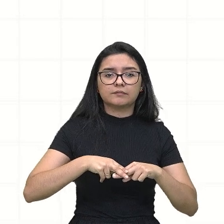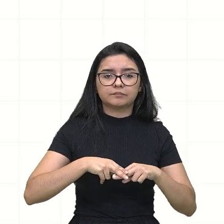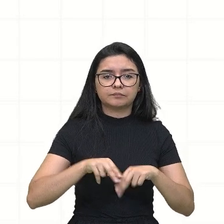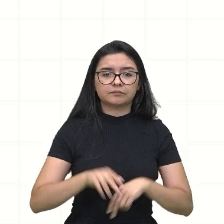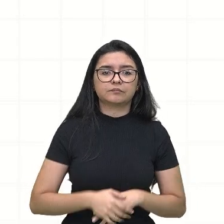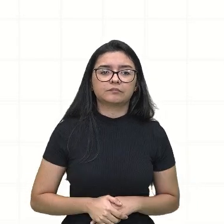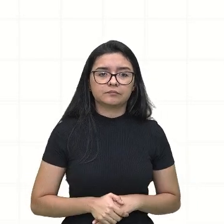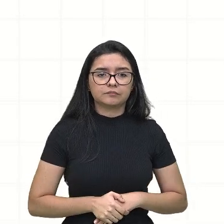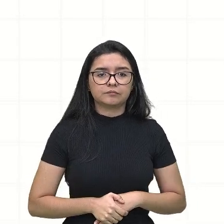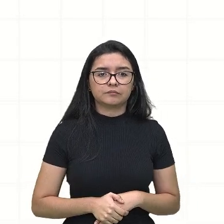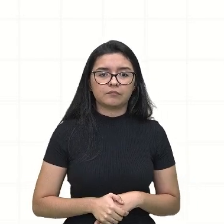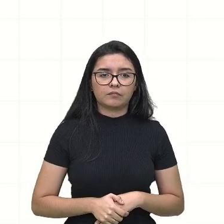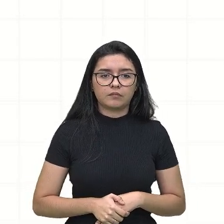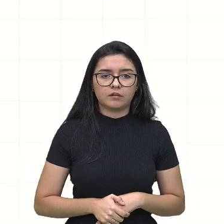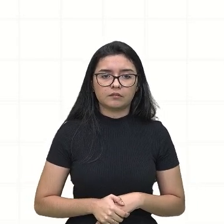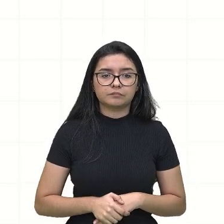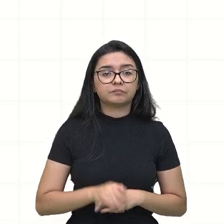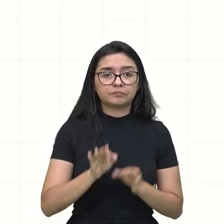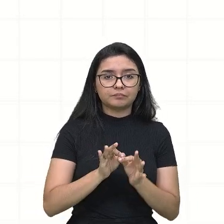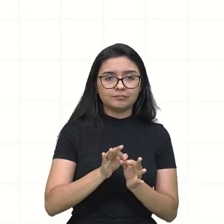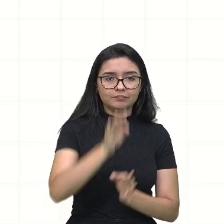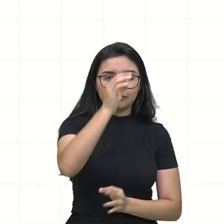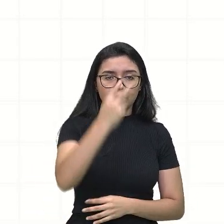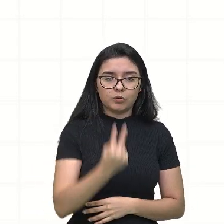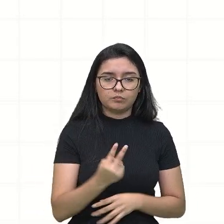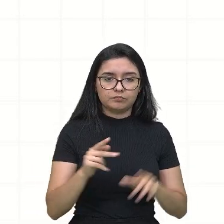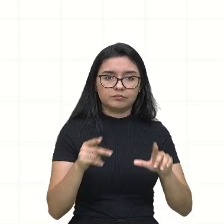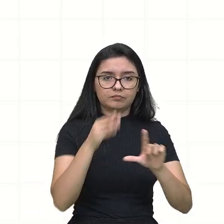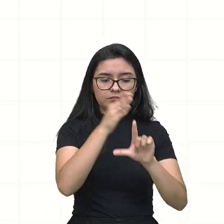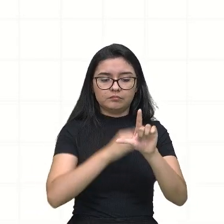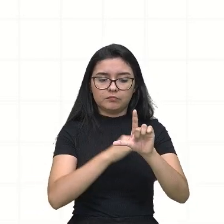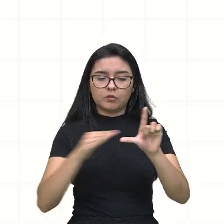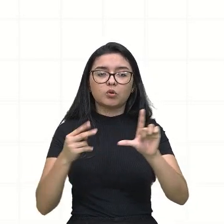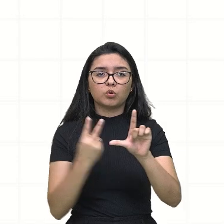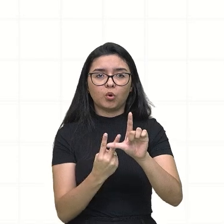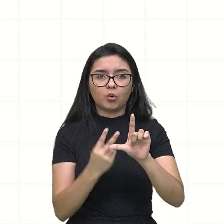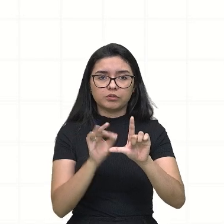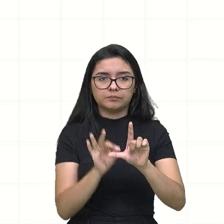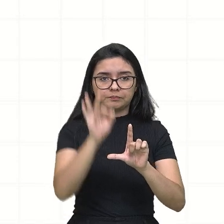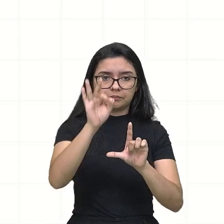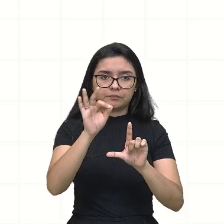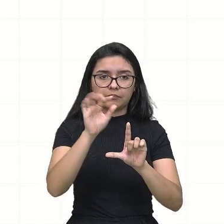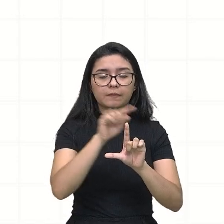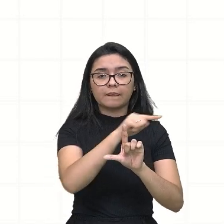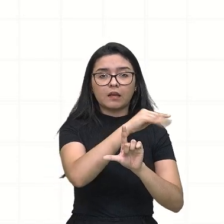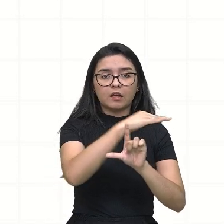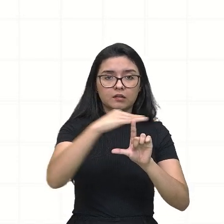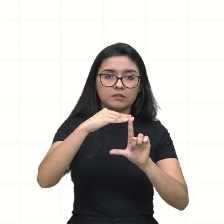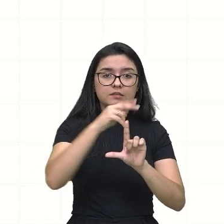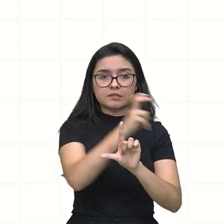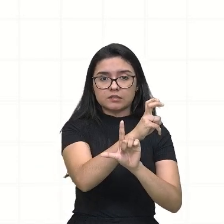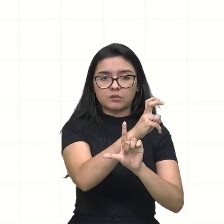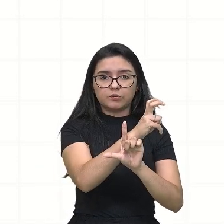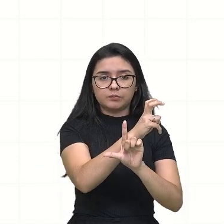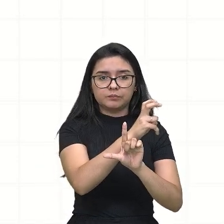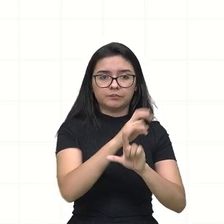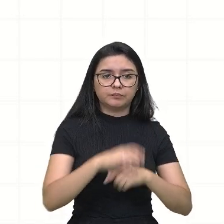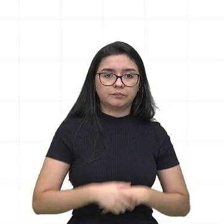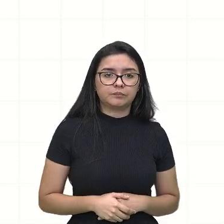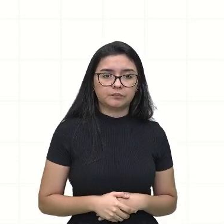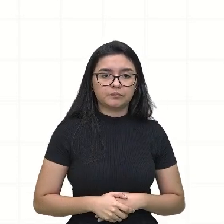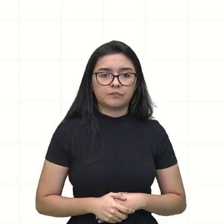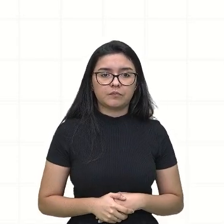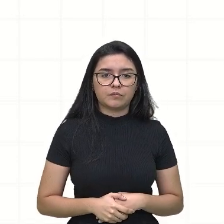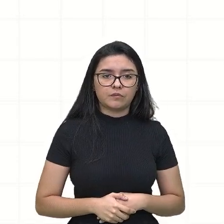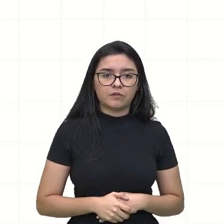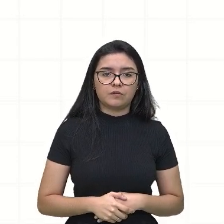na posição, ó, 2, 5. 2 para 5, 2, 5. Só vou finalizar bem aqui, ó. Esse ponto aqui,